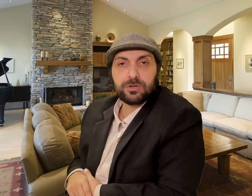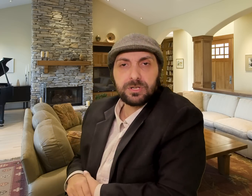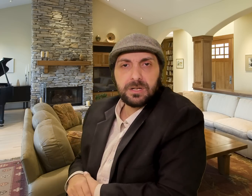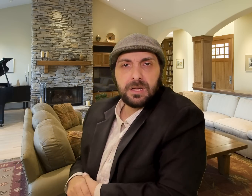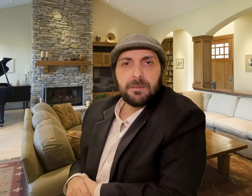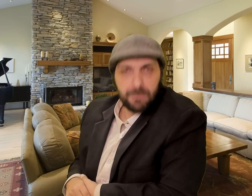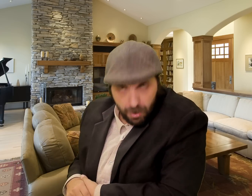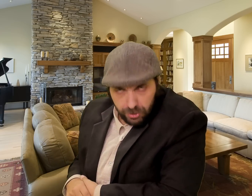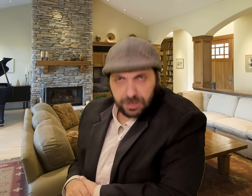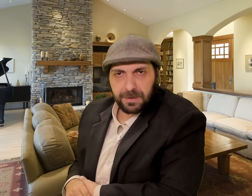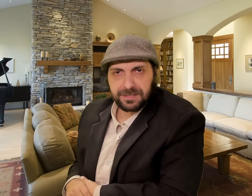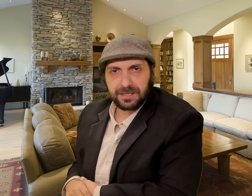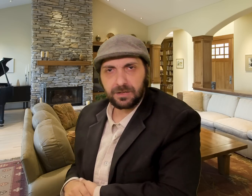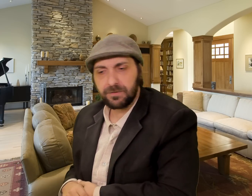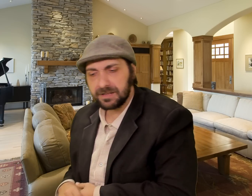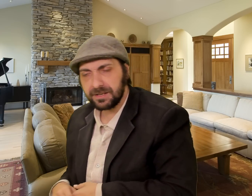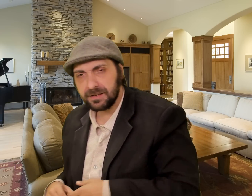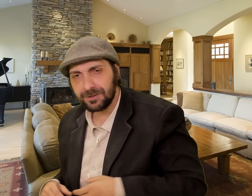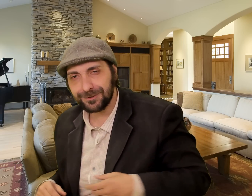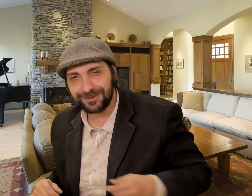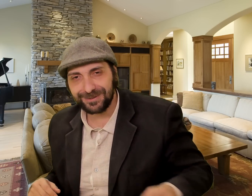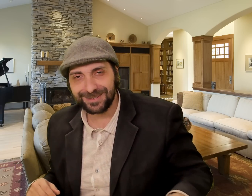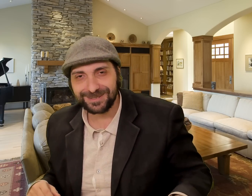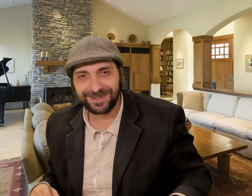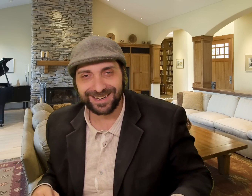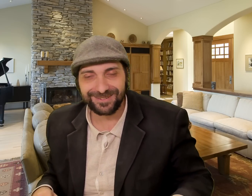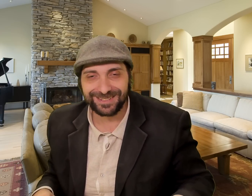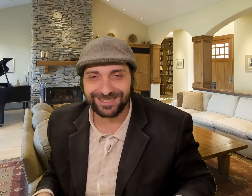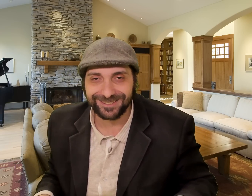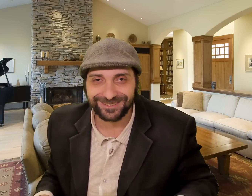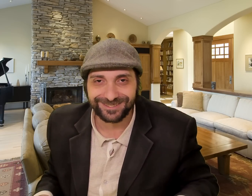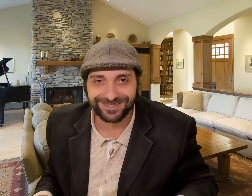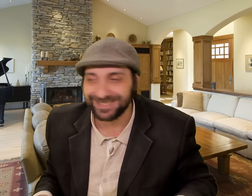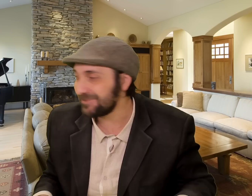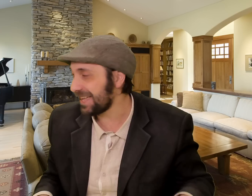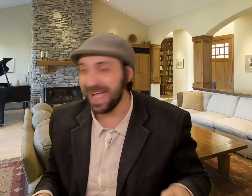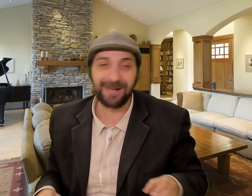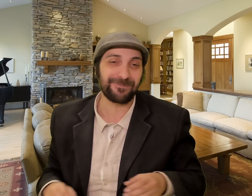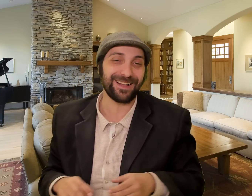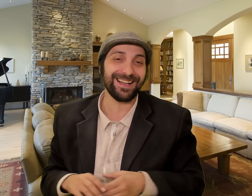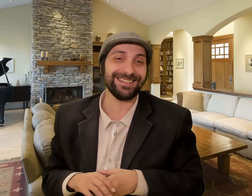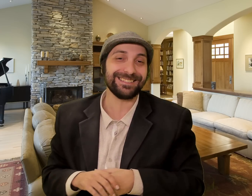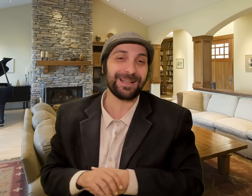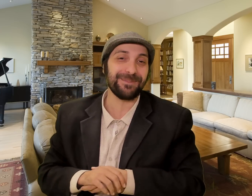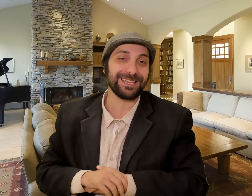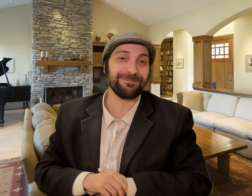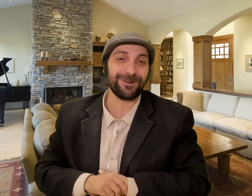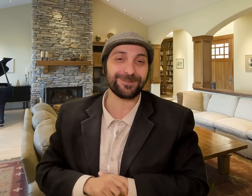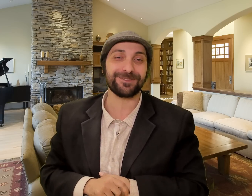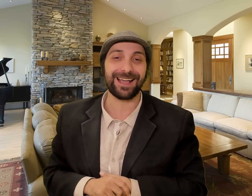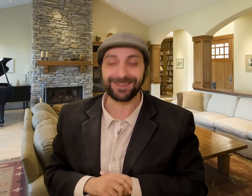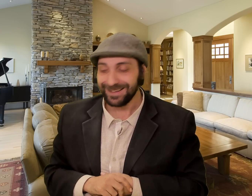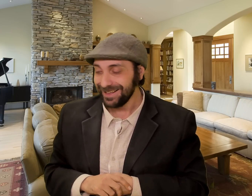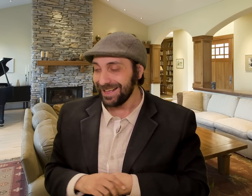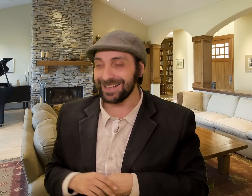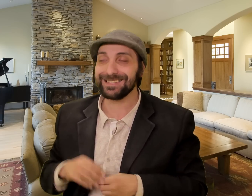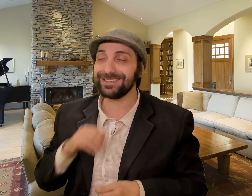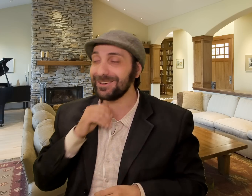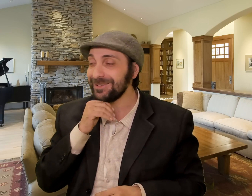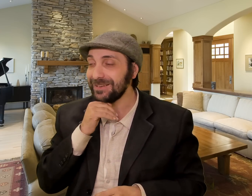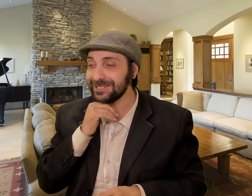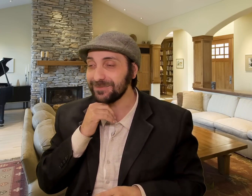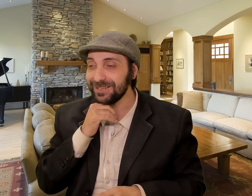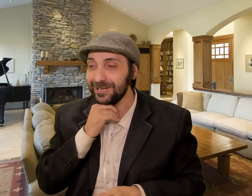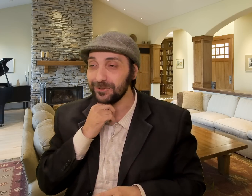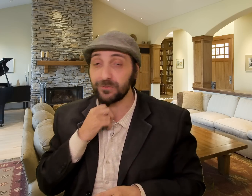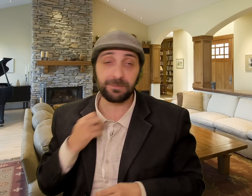sentou na morte mostre Presidente faça isso que vai ser maravilhoso rapaz sabe que bolsonaro aí